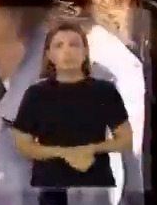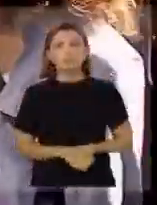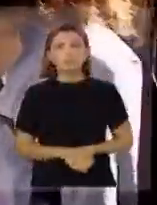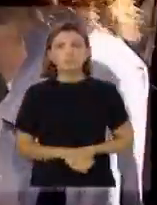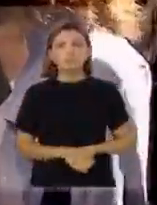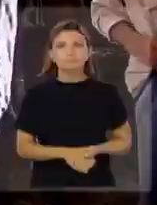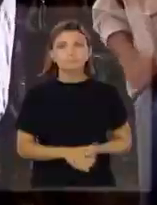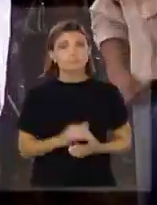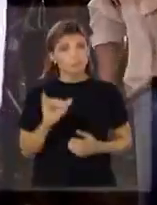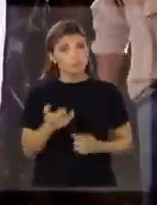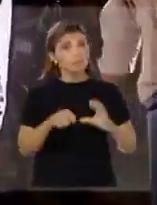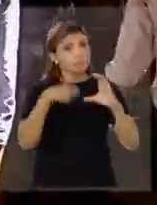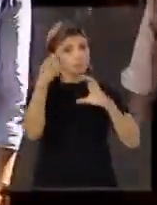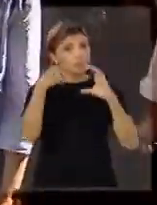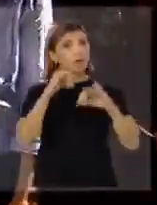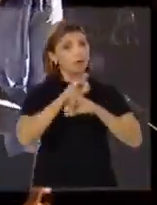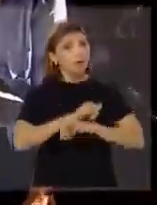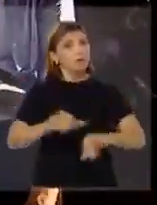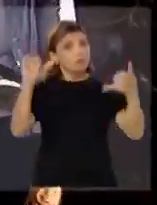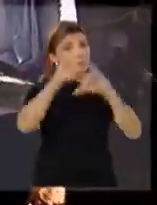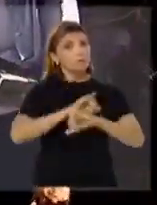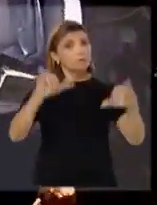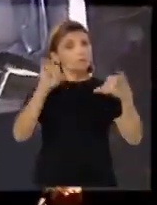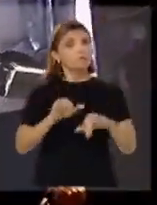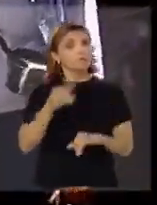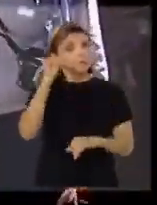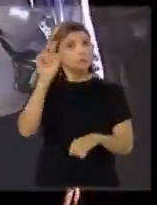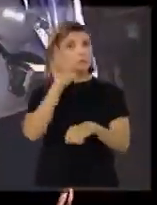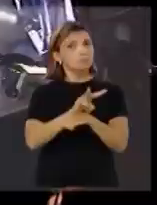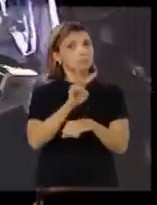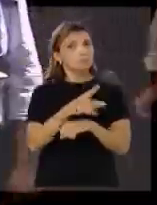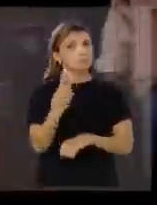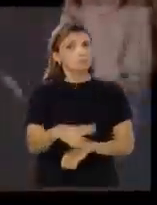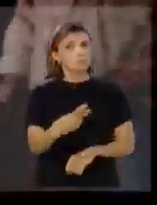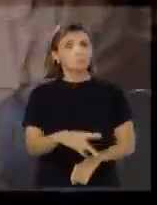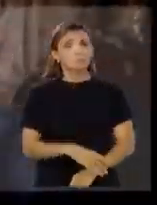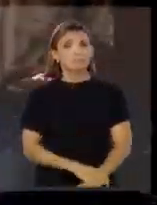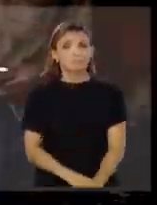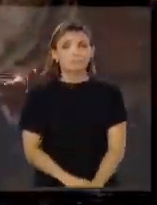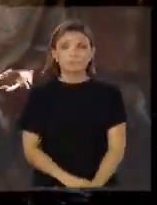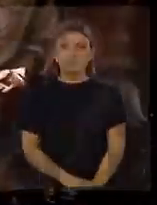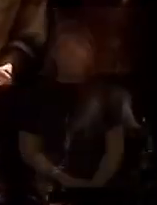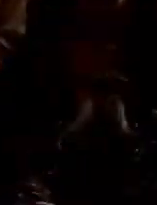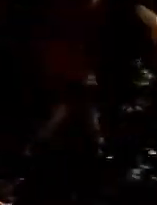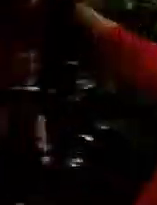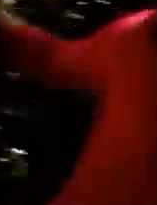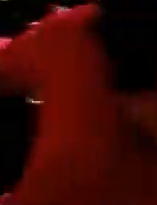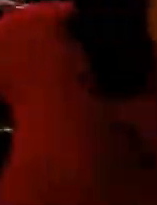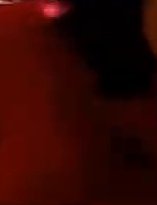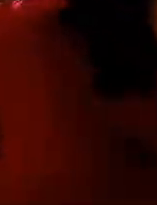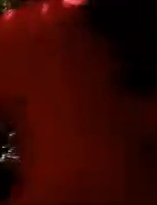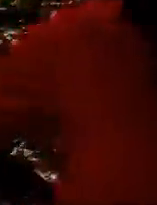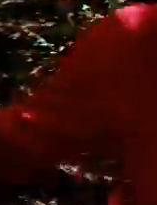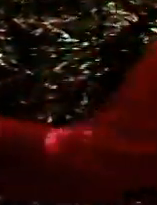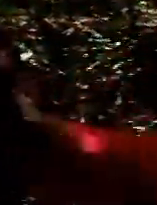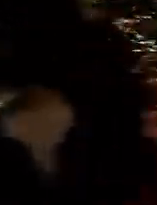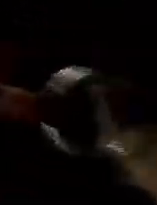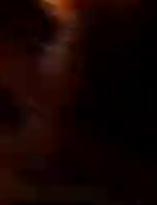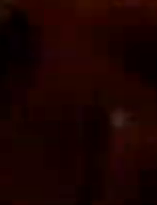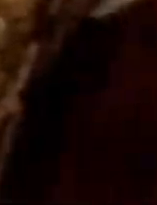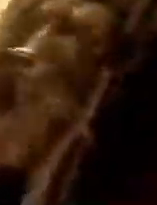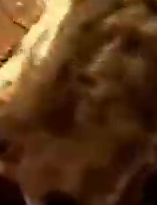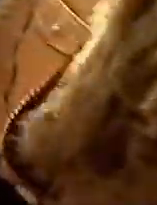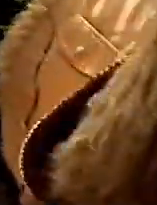história dessa, viu? Ah, pelo menos você tá com a câmera. A gente pode mandar pra algum lugar o vídeo. Olha. Gente, vamos indo. Então, olha, parece que alguém.